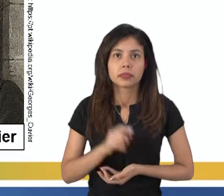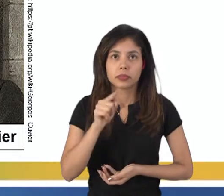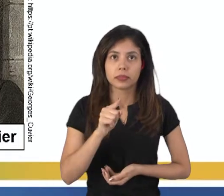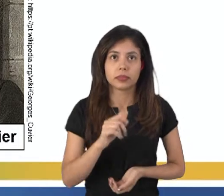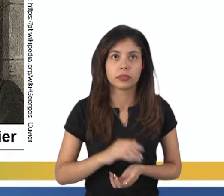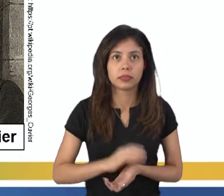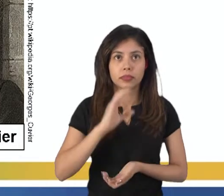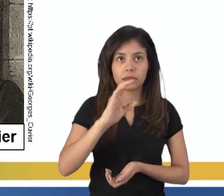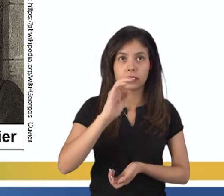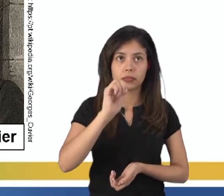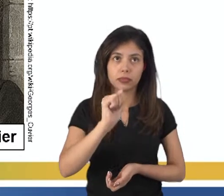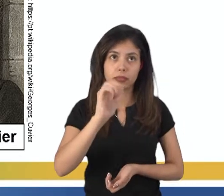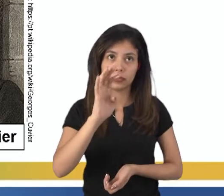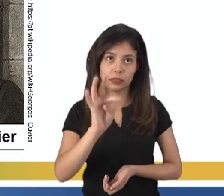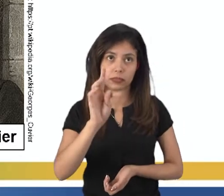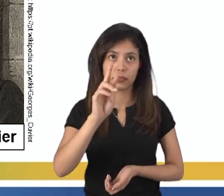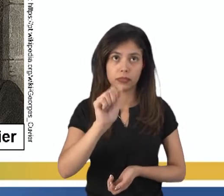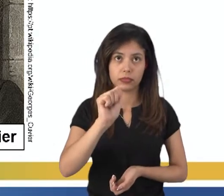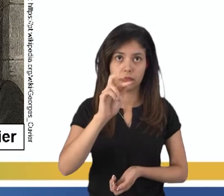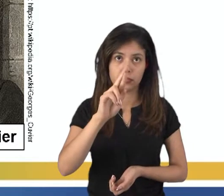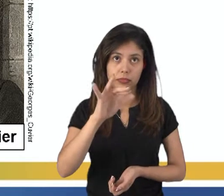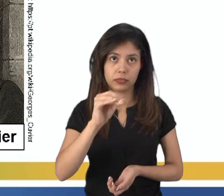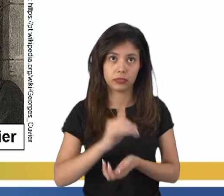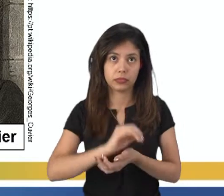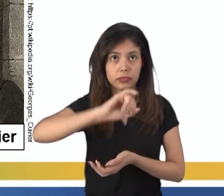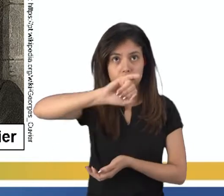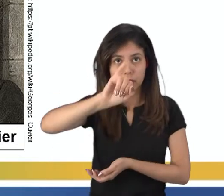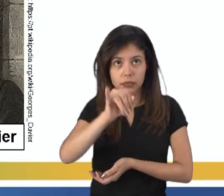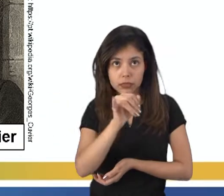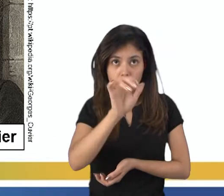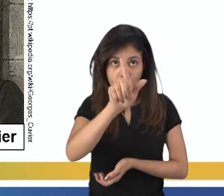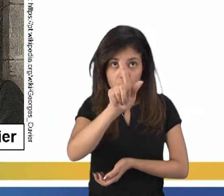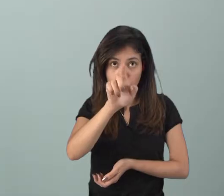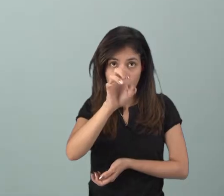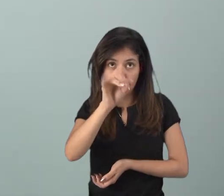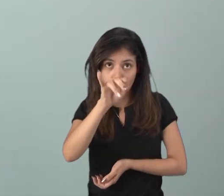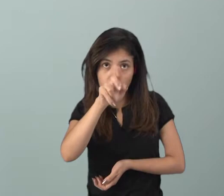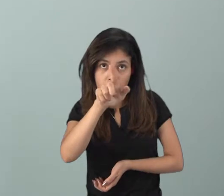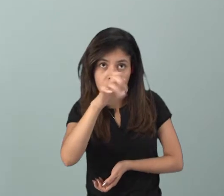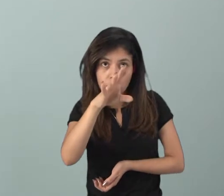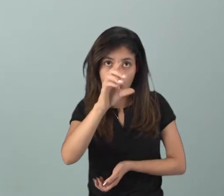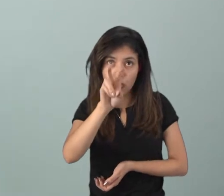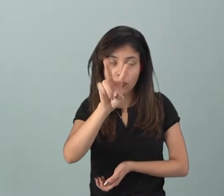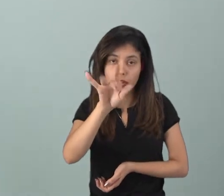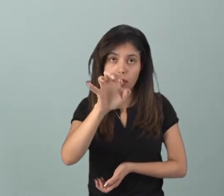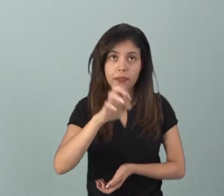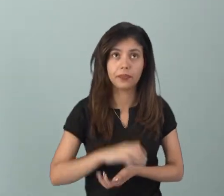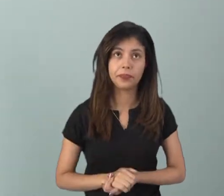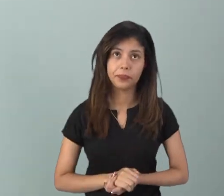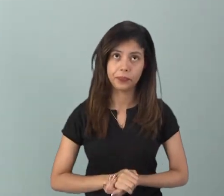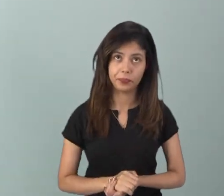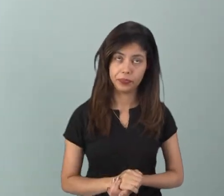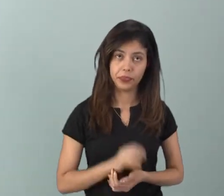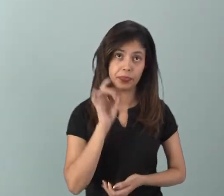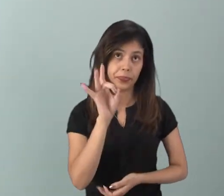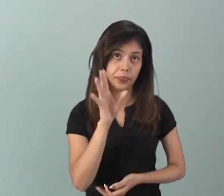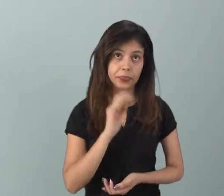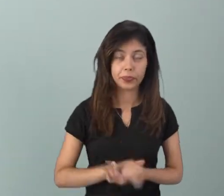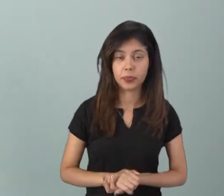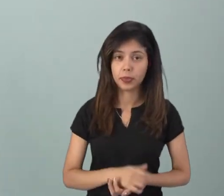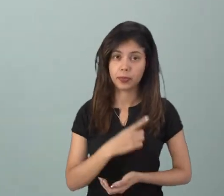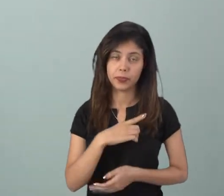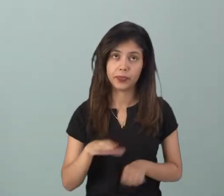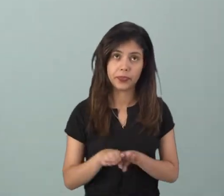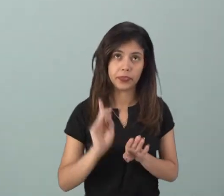questão do catastrofismo foi defendida por Georges Cuvier, foi uma importante figura nesse sentido. Só que aí a gente